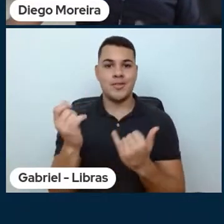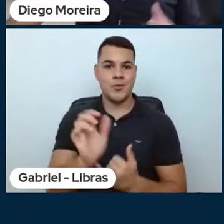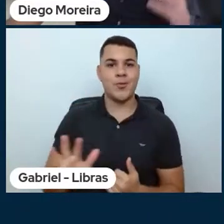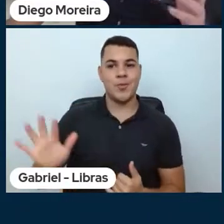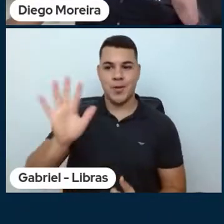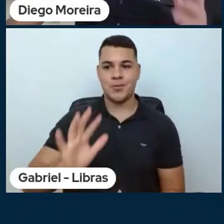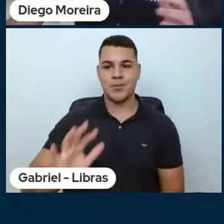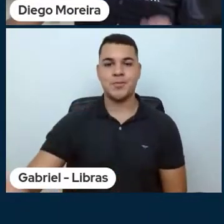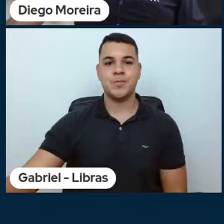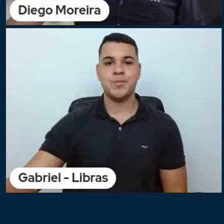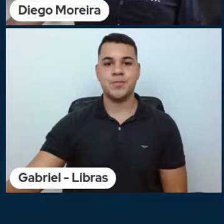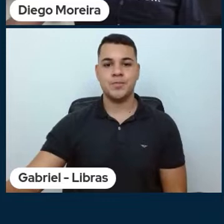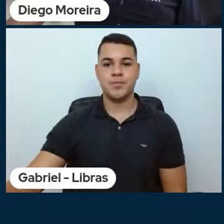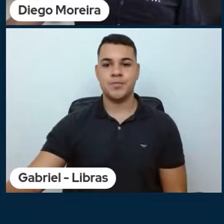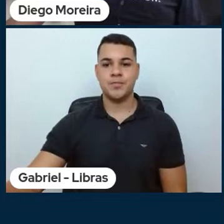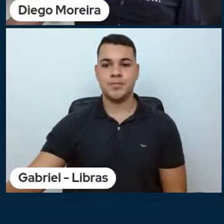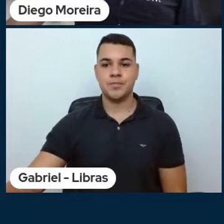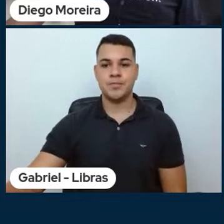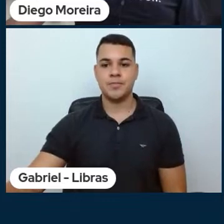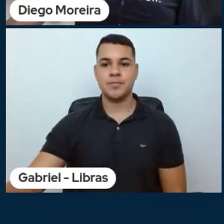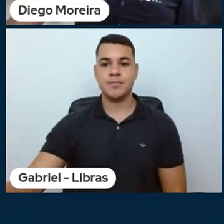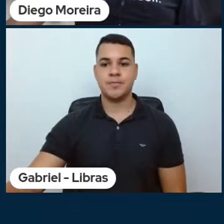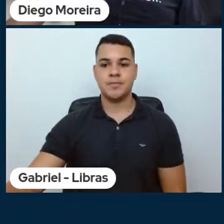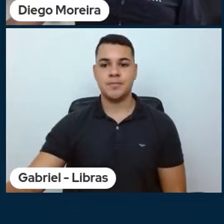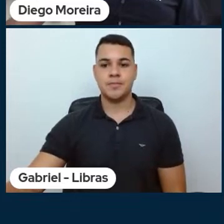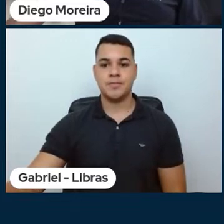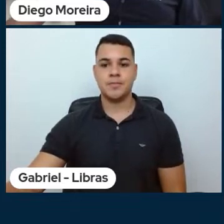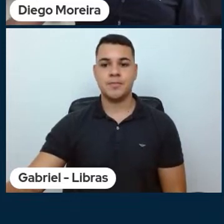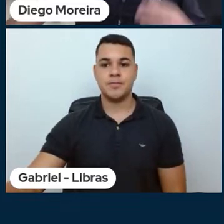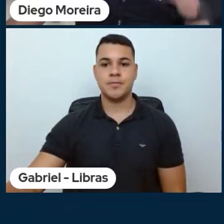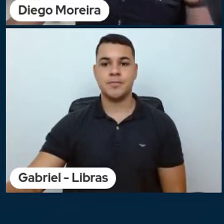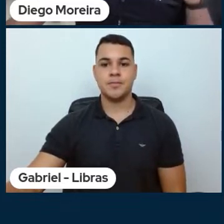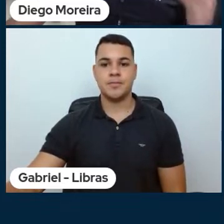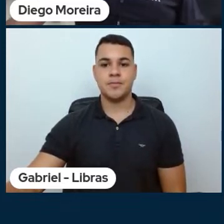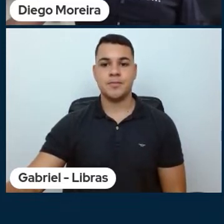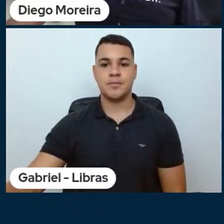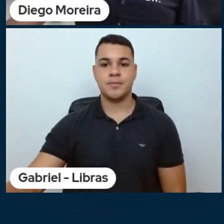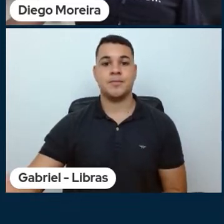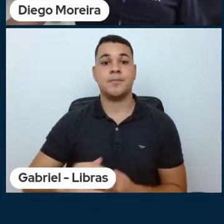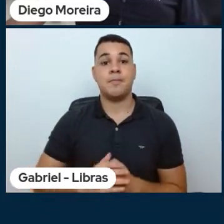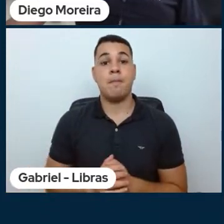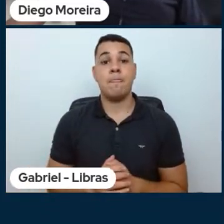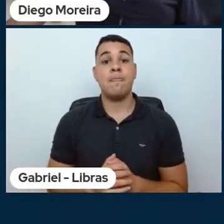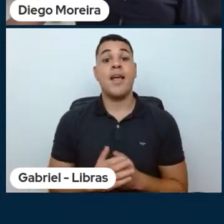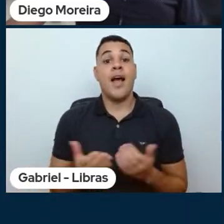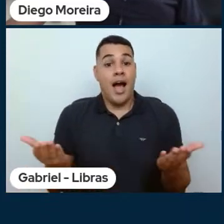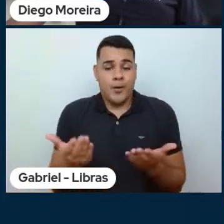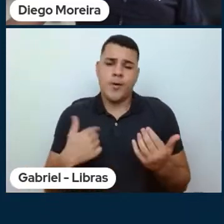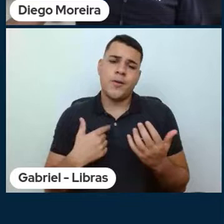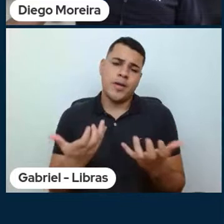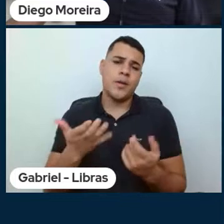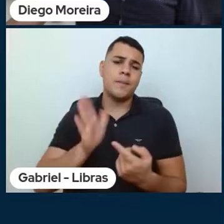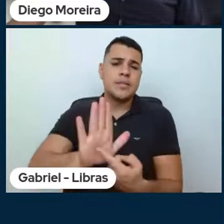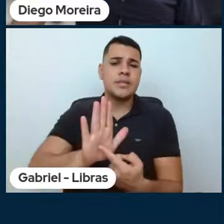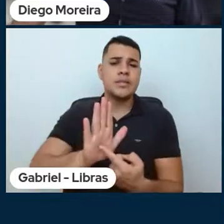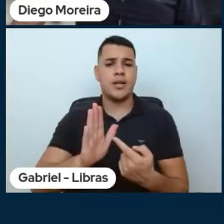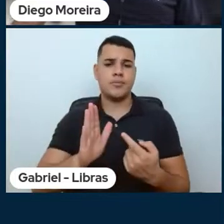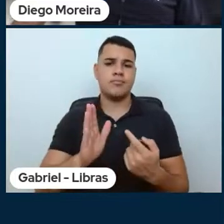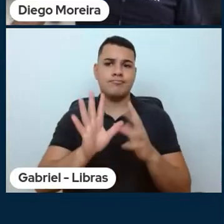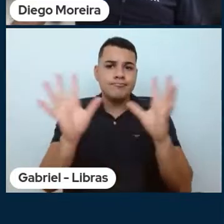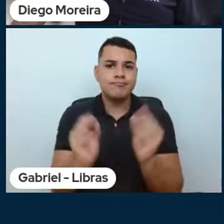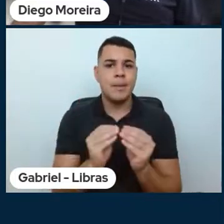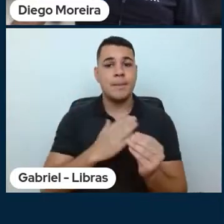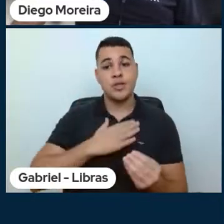O que eu irei abordar nesta sessão? Né, um pouco da minha trajetória, quem é a BCloud, um